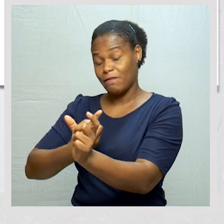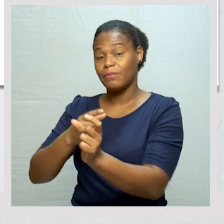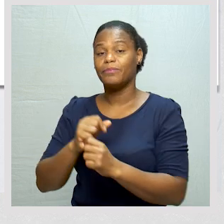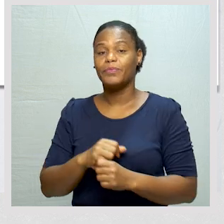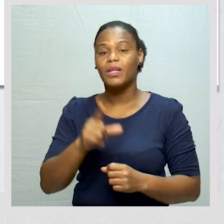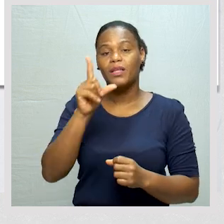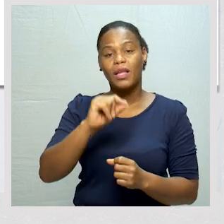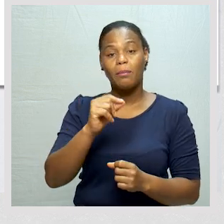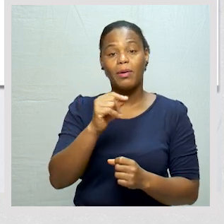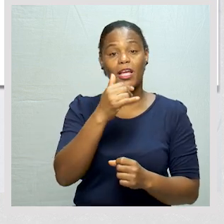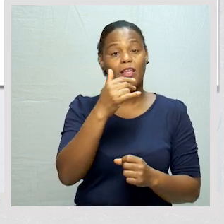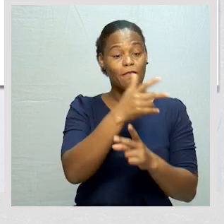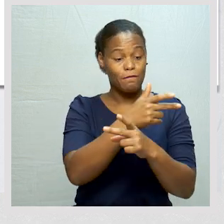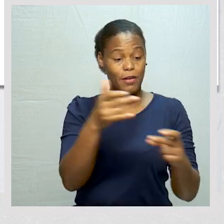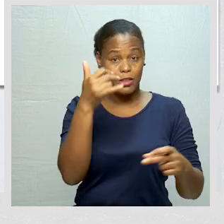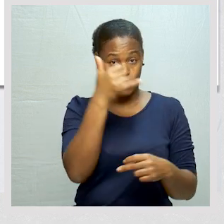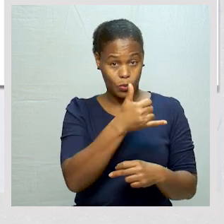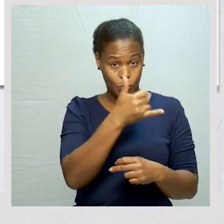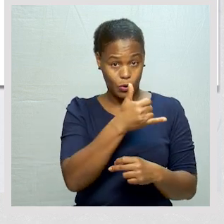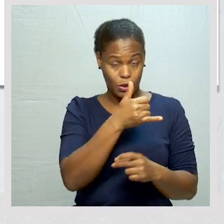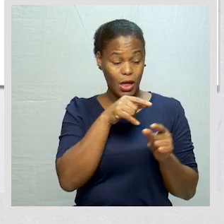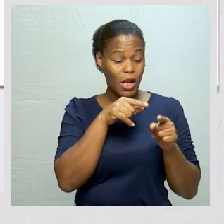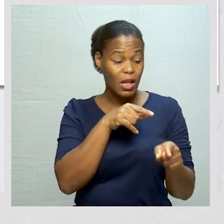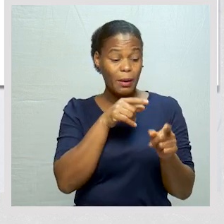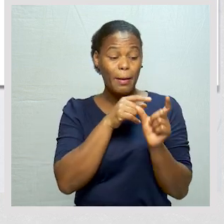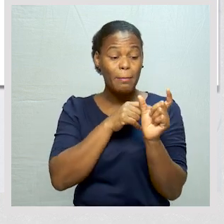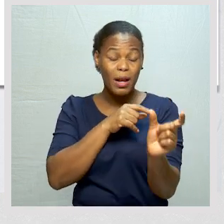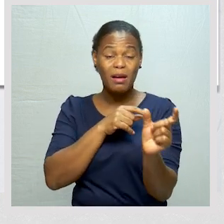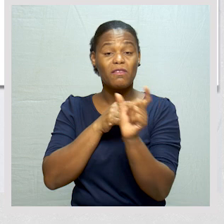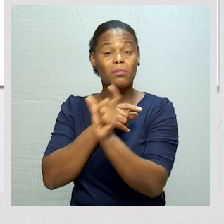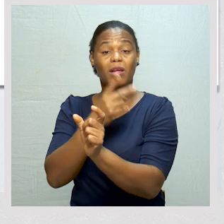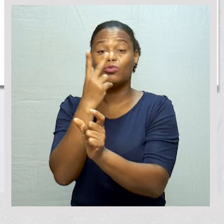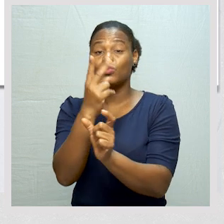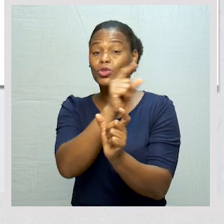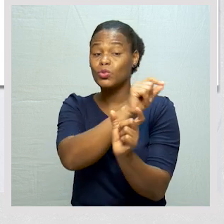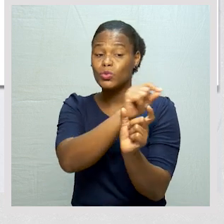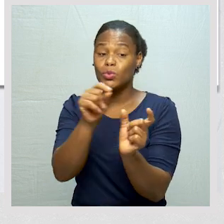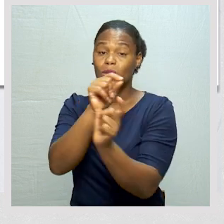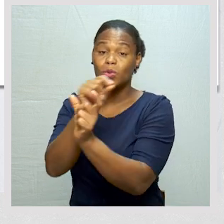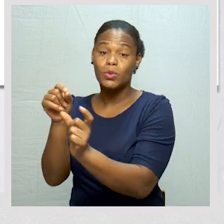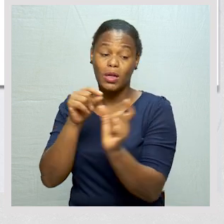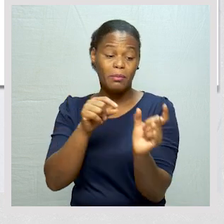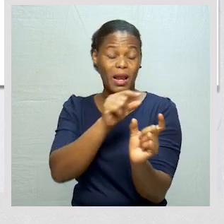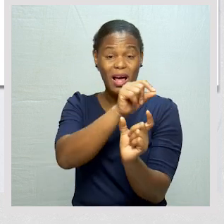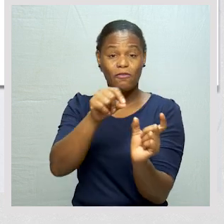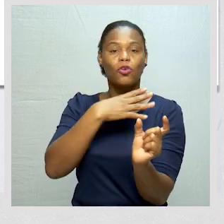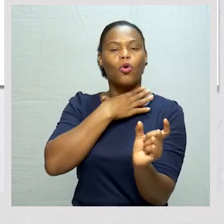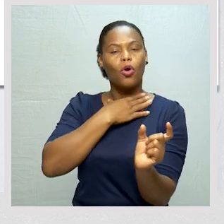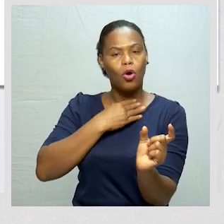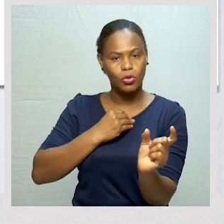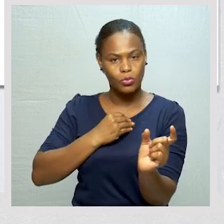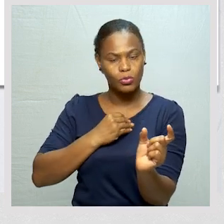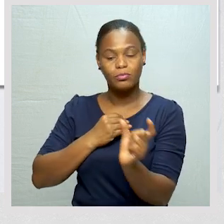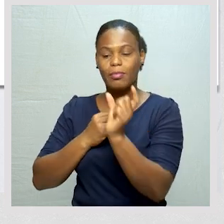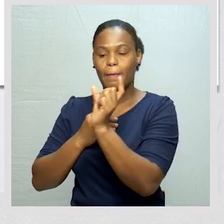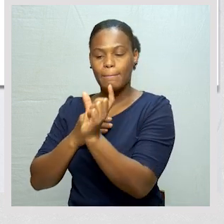devemos. Também, na segunda frase, temos duas palavras sublinhadas. Temos gosto e temos